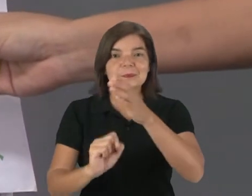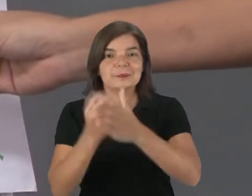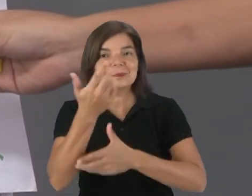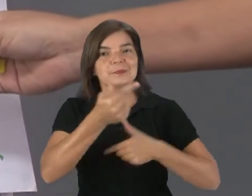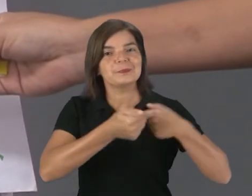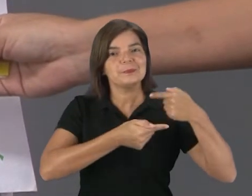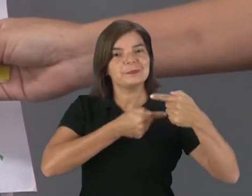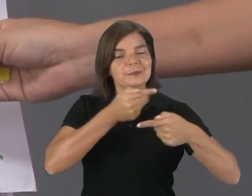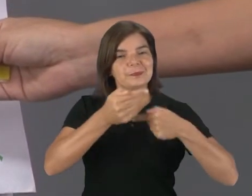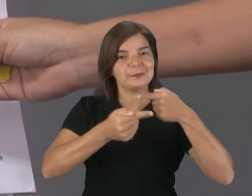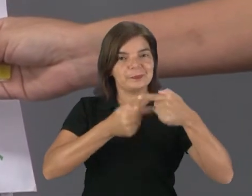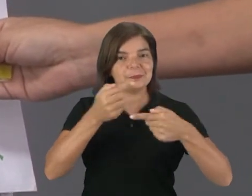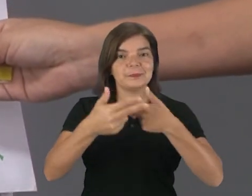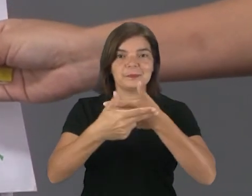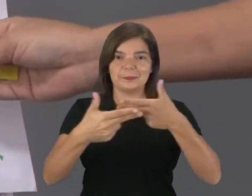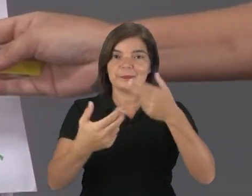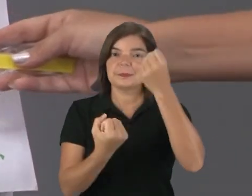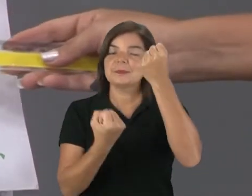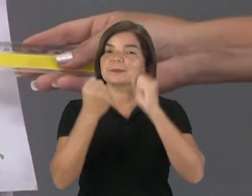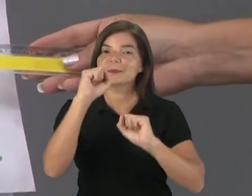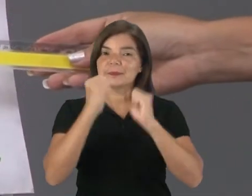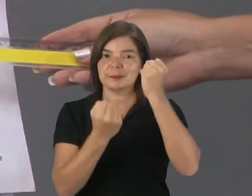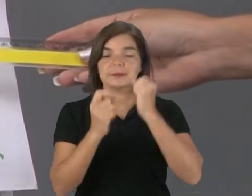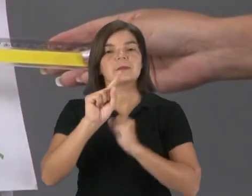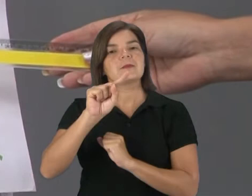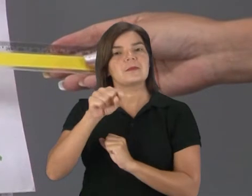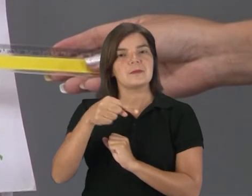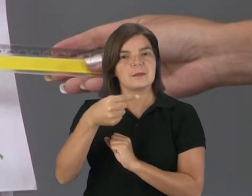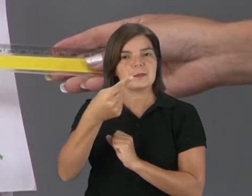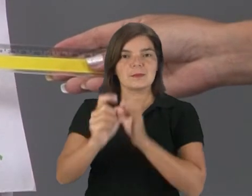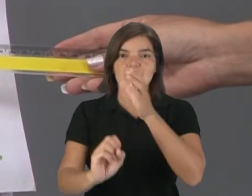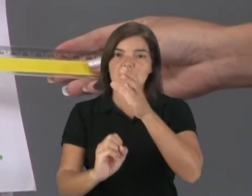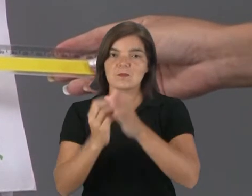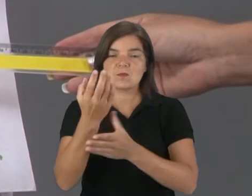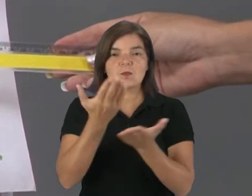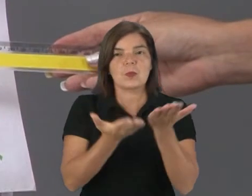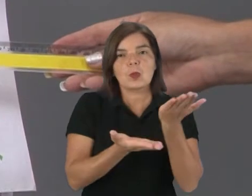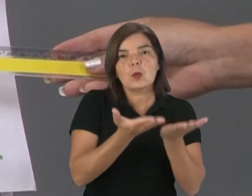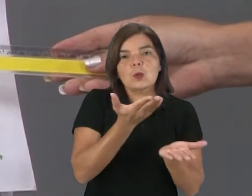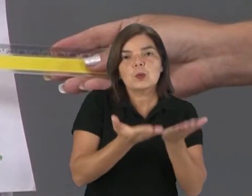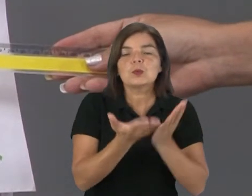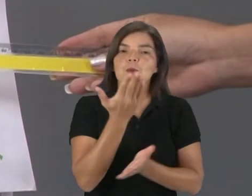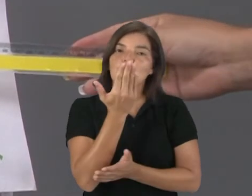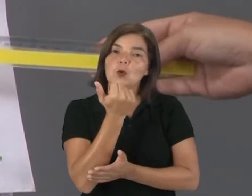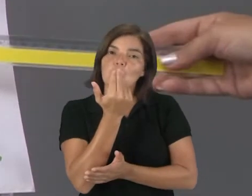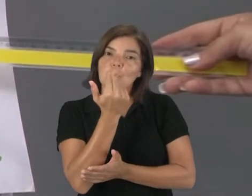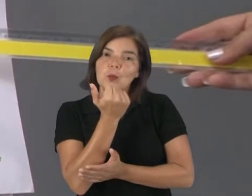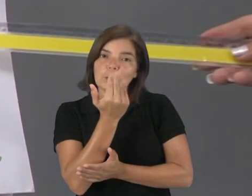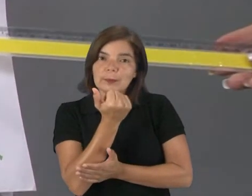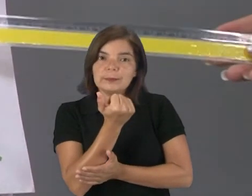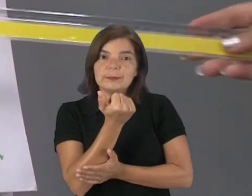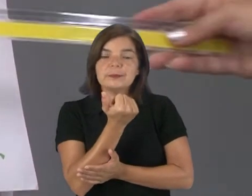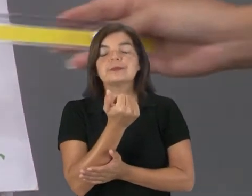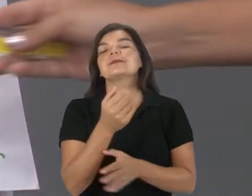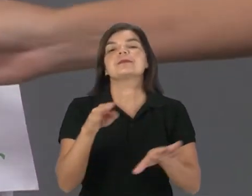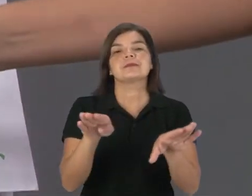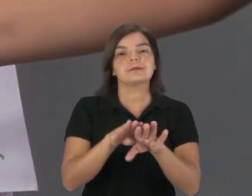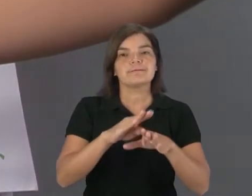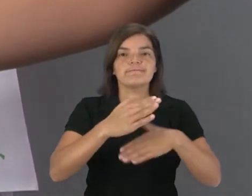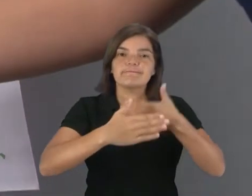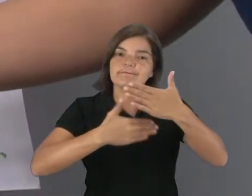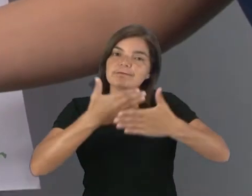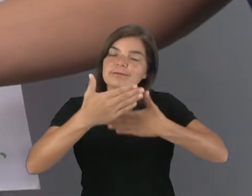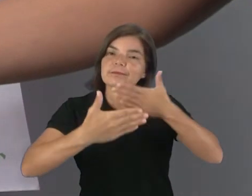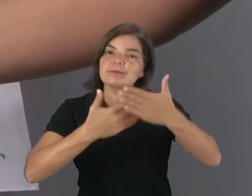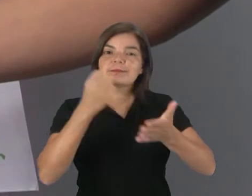matéria-prima em produto industrializado. Depois acontece a pesagem, o alimento é pesado, embalagem